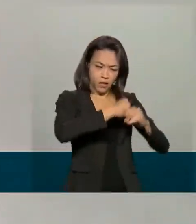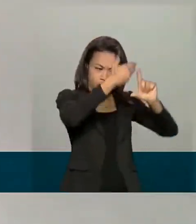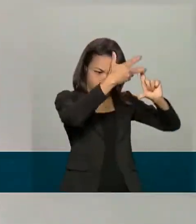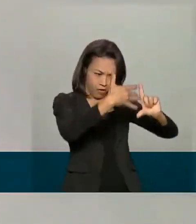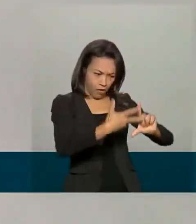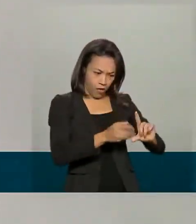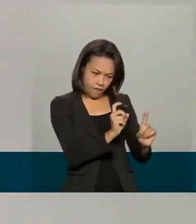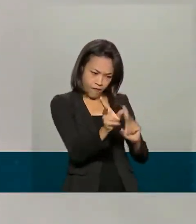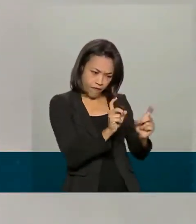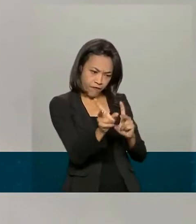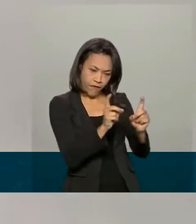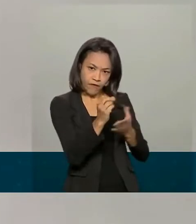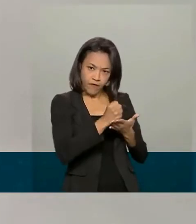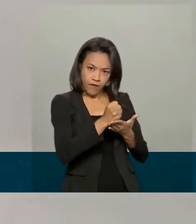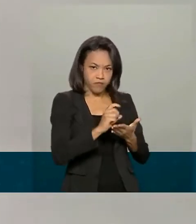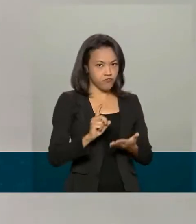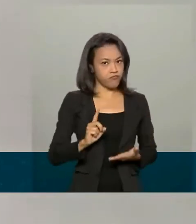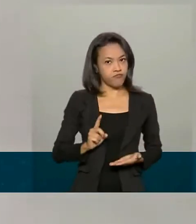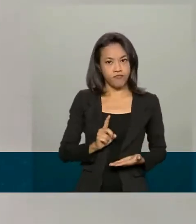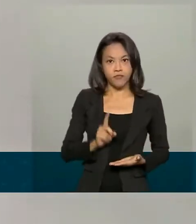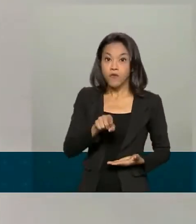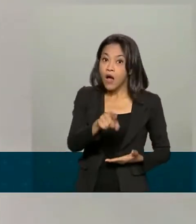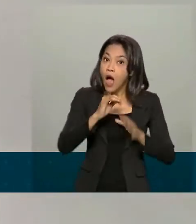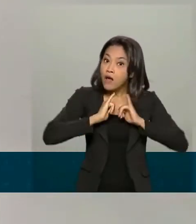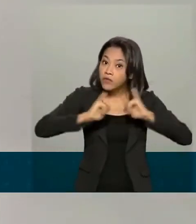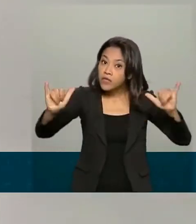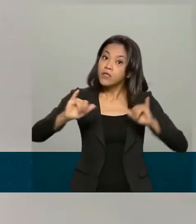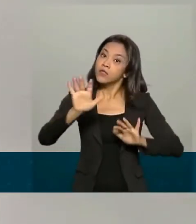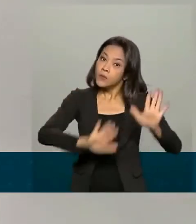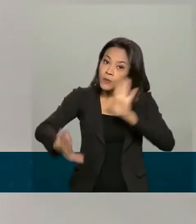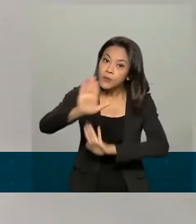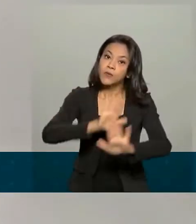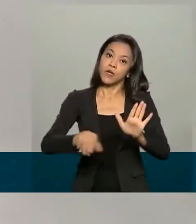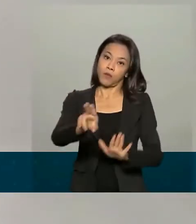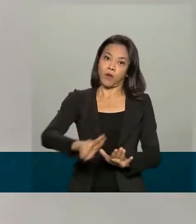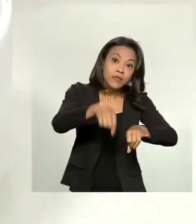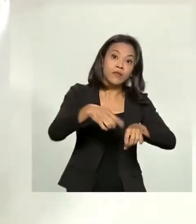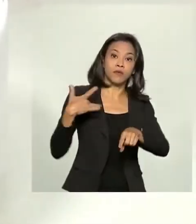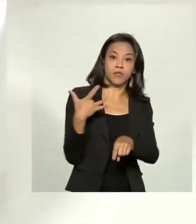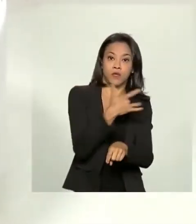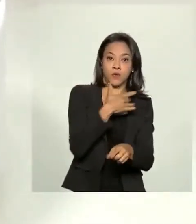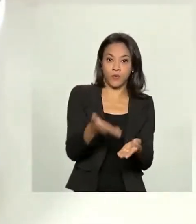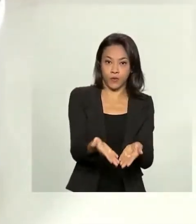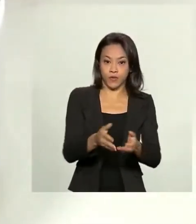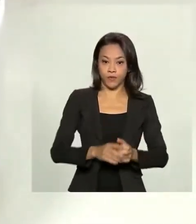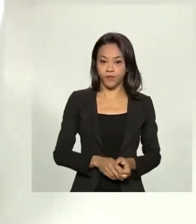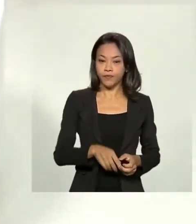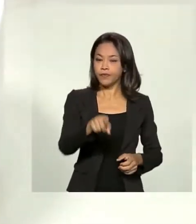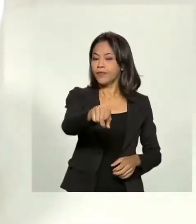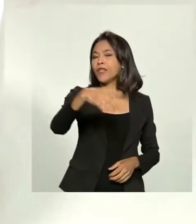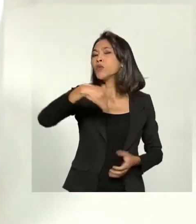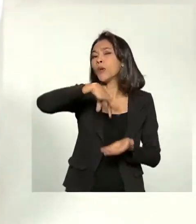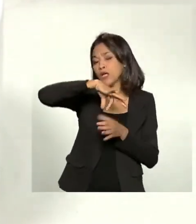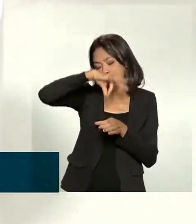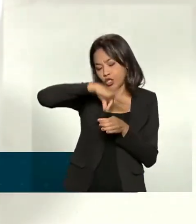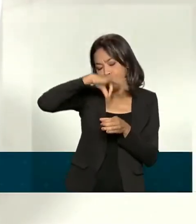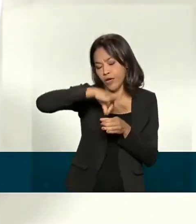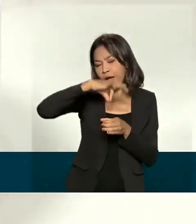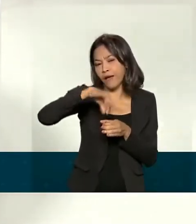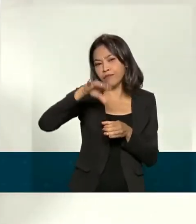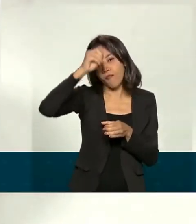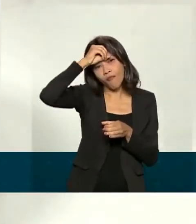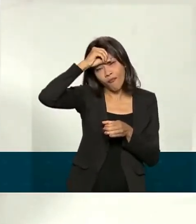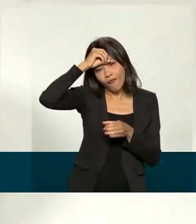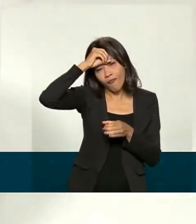o registro de medicamentos em gov.br/anvisa. Quem nunca tomou um chazinho